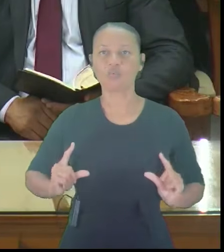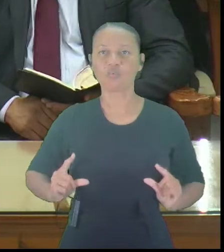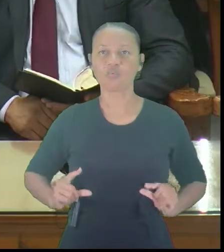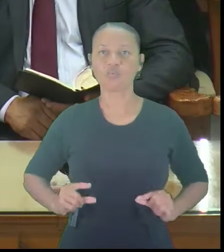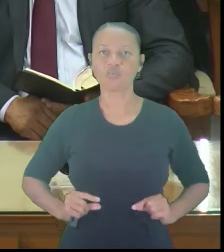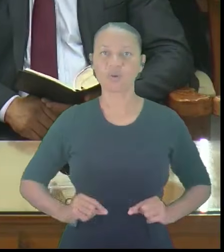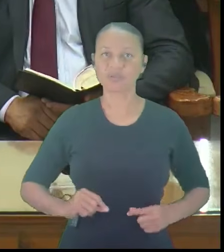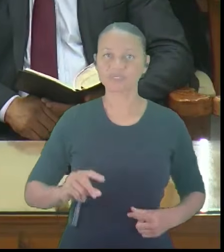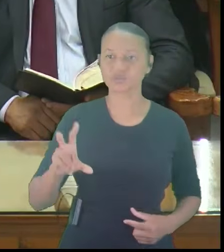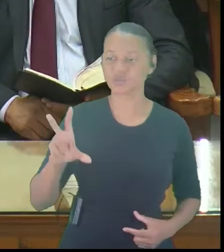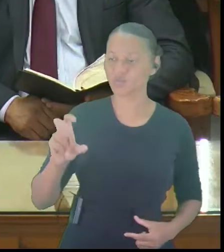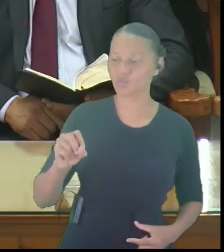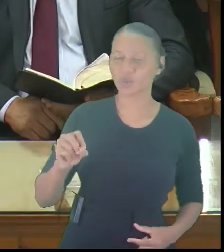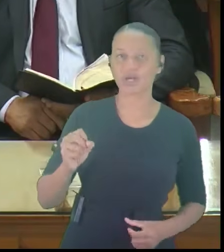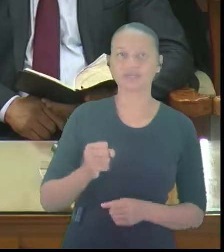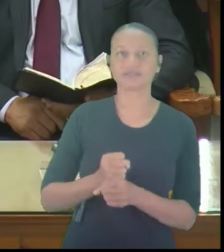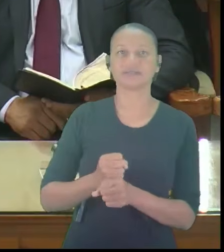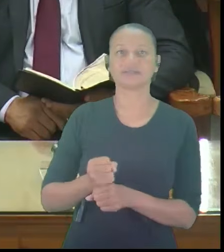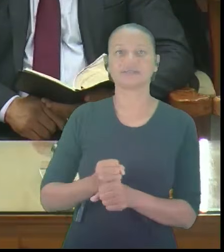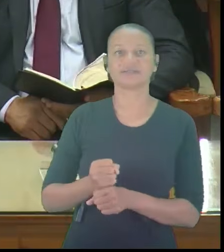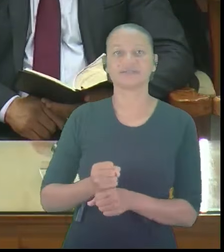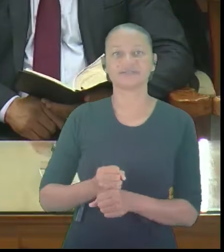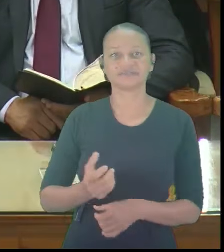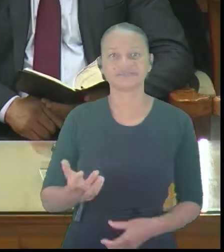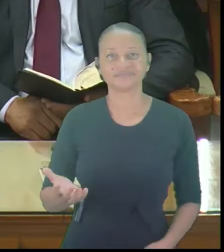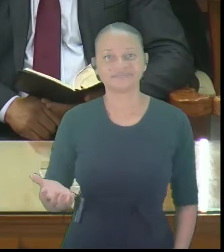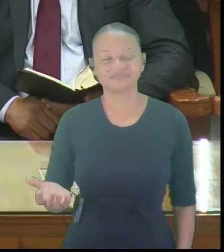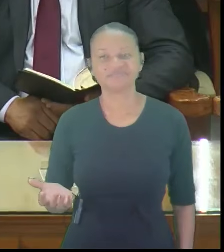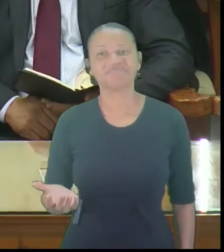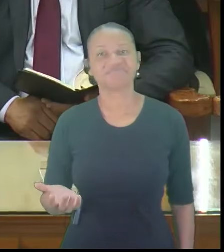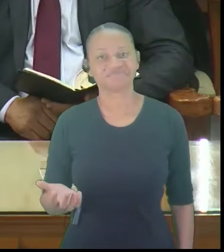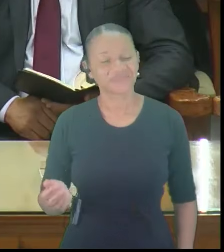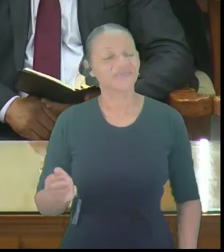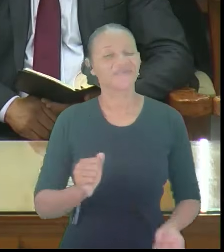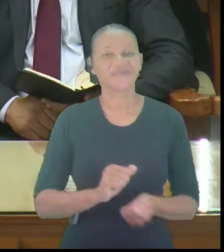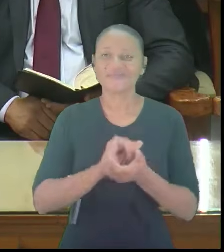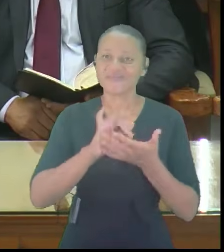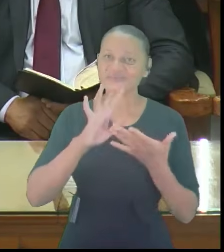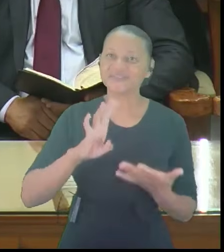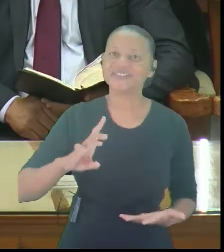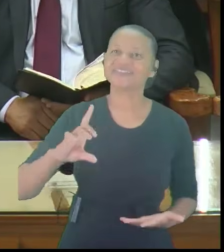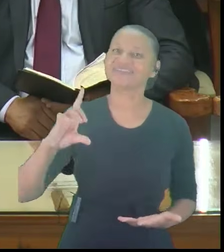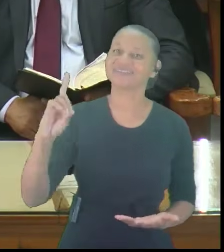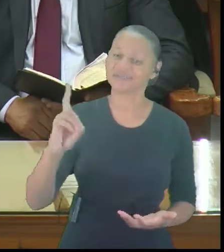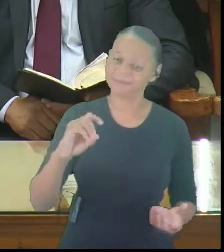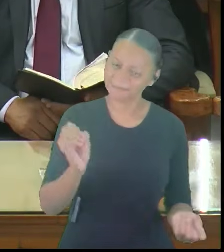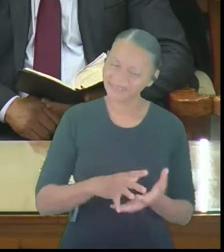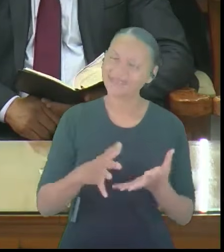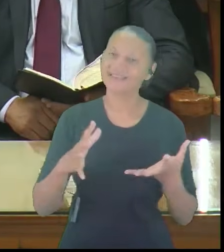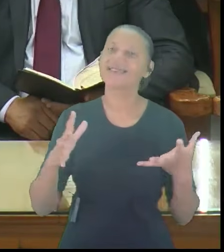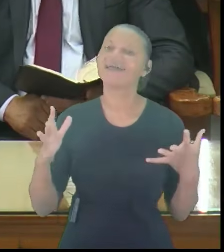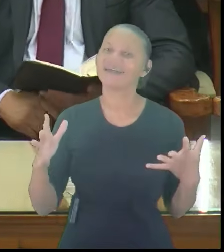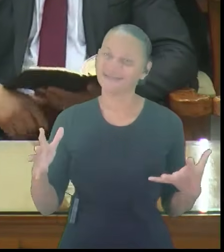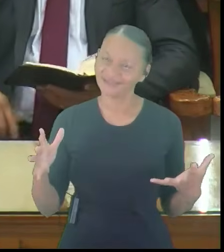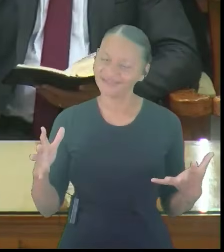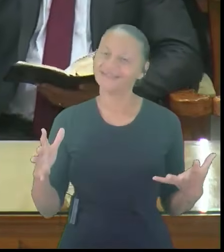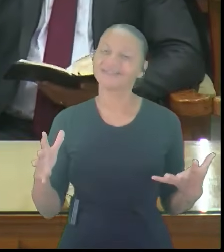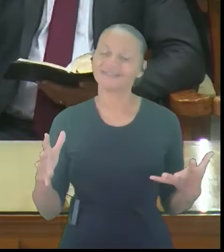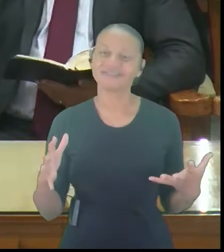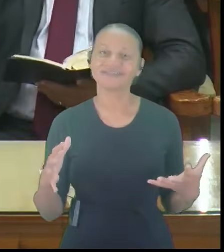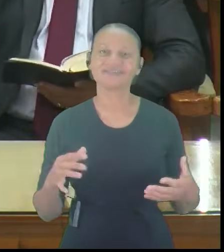50 anos? Aguentando? Glória a Deus. É milagre, irmão. É milagre.